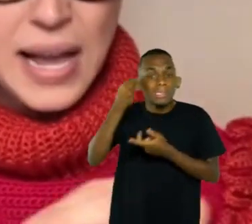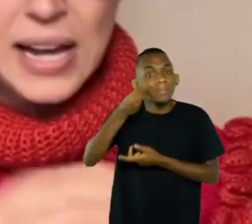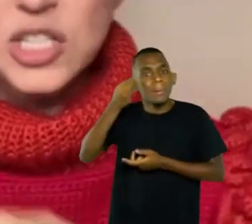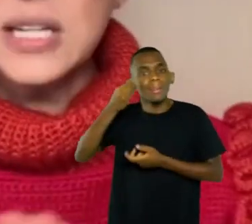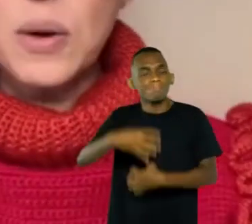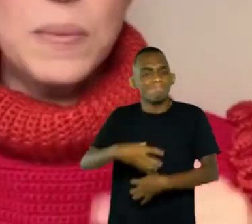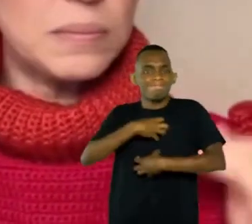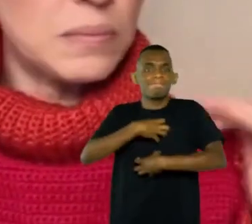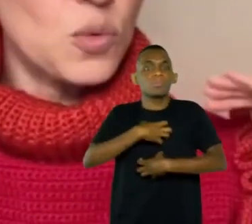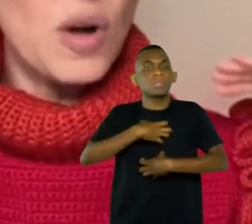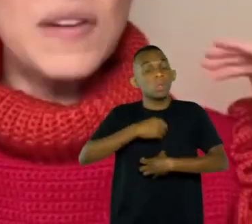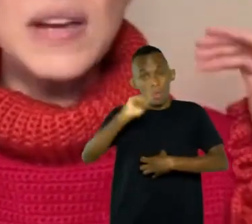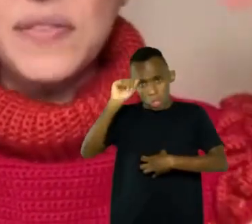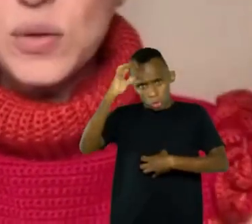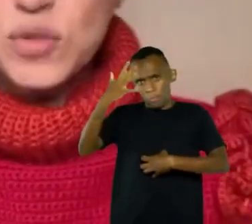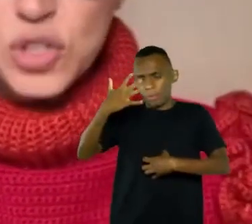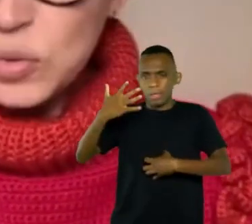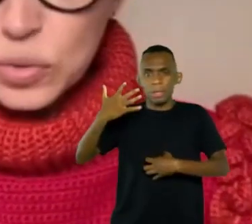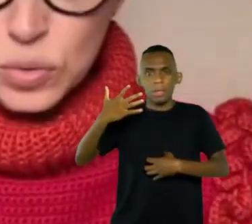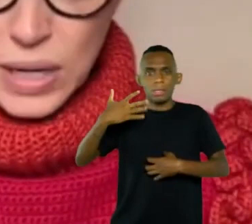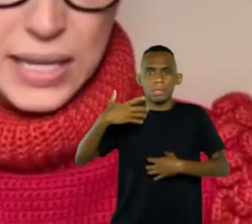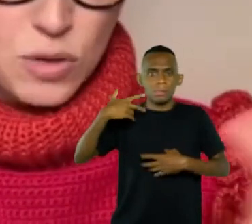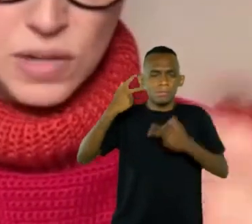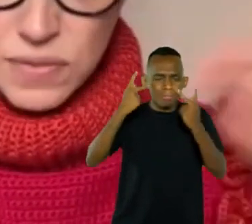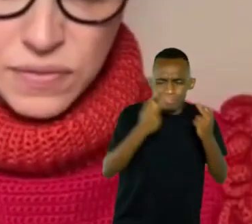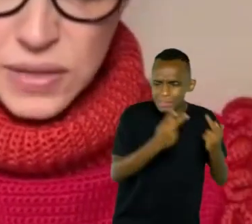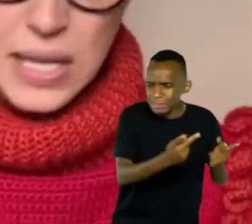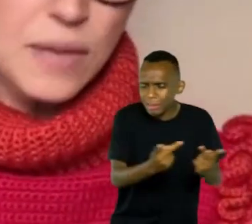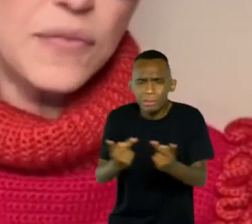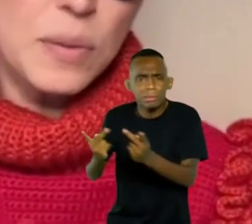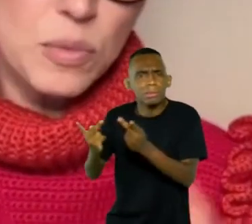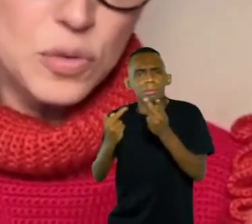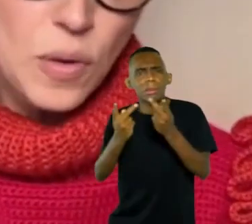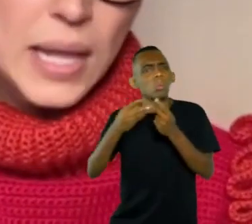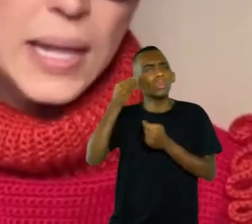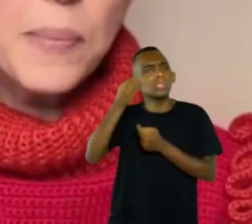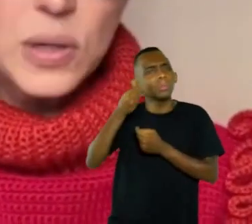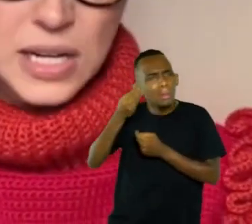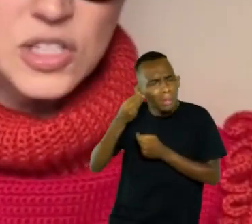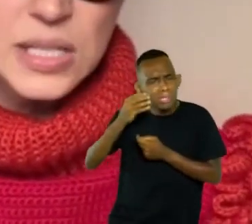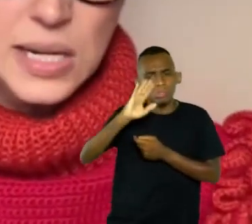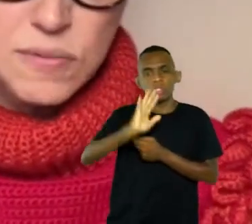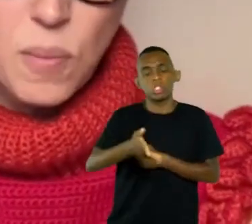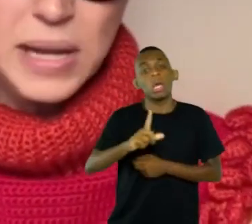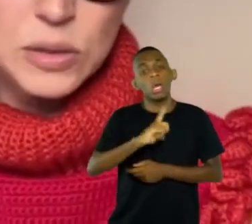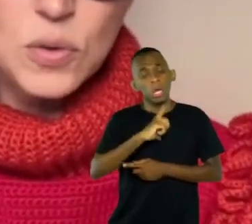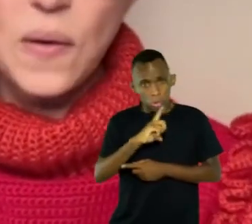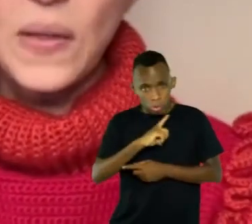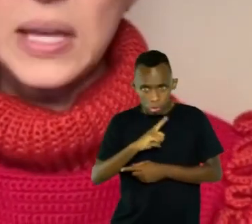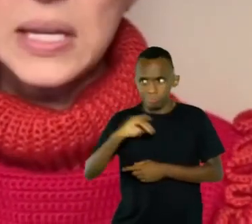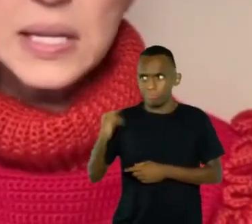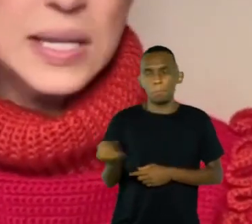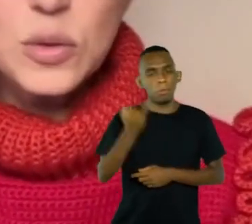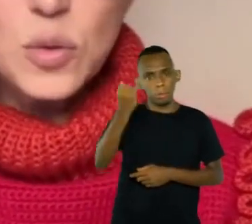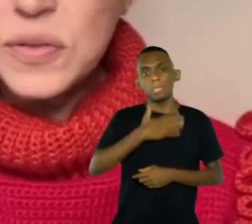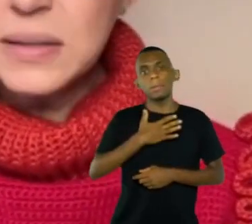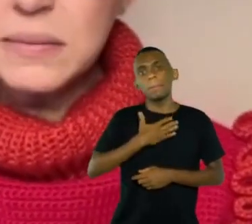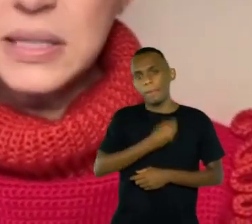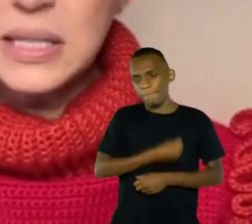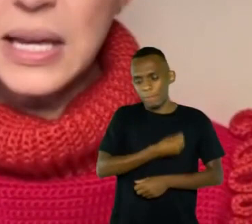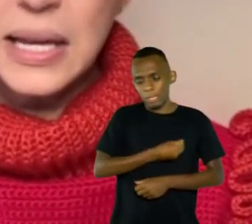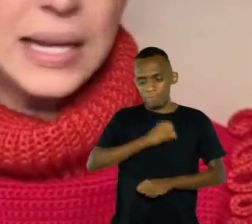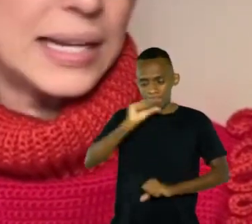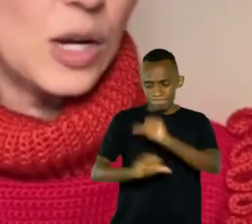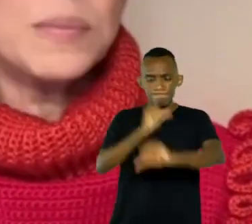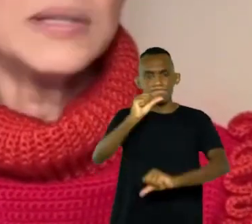essa viagem, que é um overview de tudo, né, que eu já vivi, que foi muito importante e transformador, que, sem